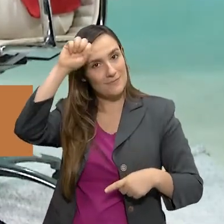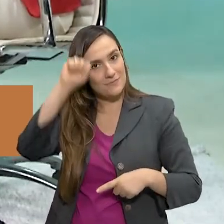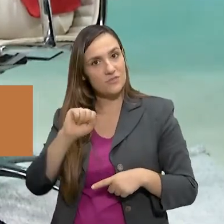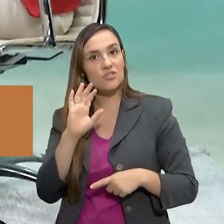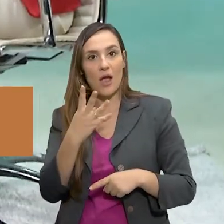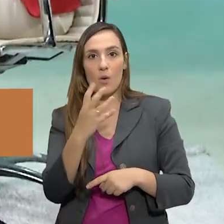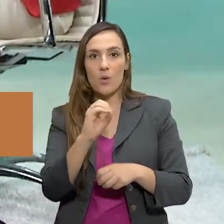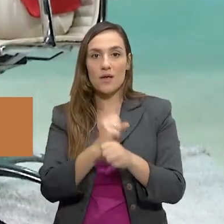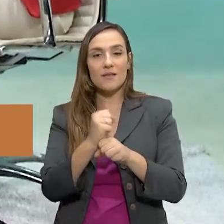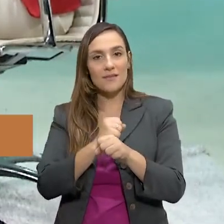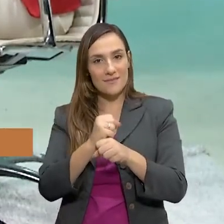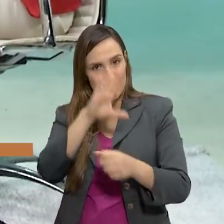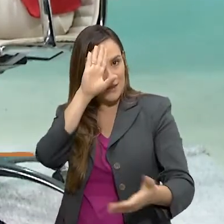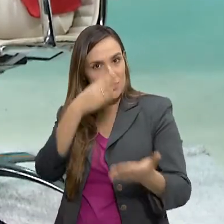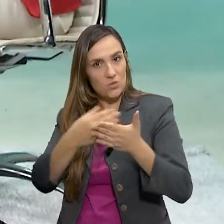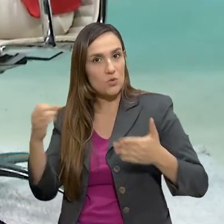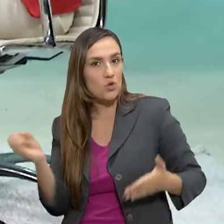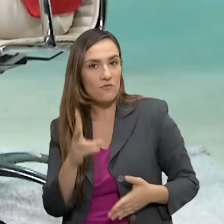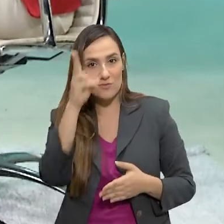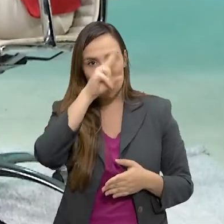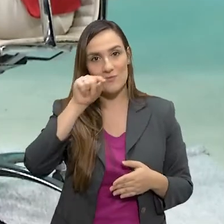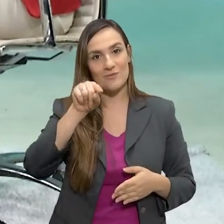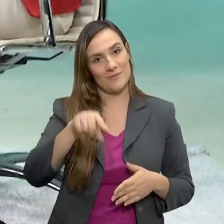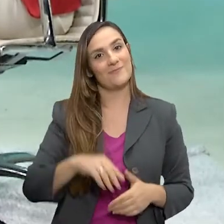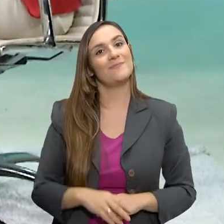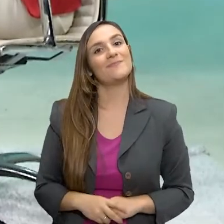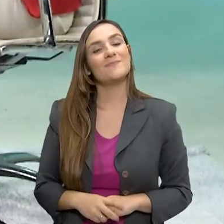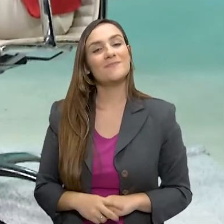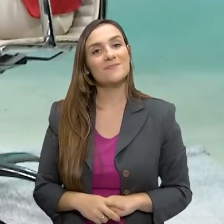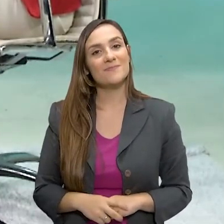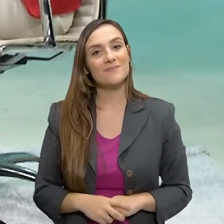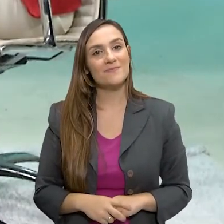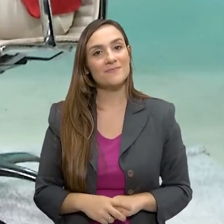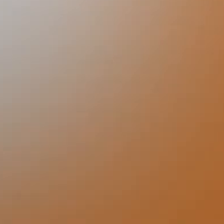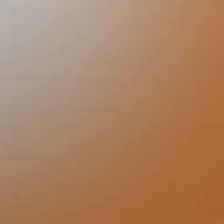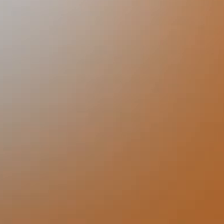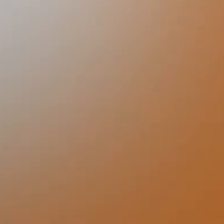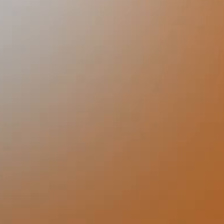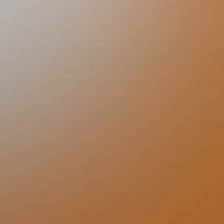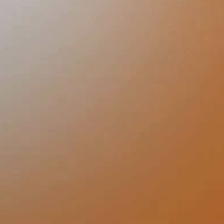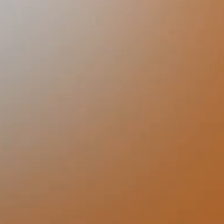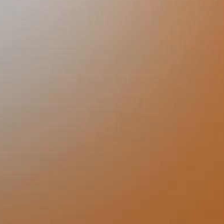Pública de Mato Grosso do Sul. Há 40 anos acreditando em uma nova história para você.